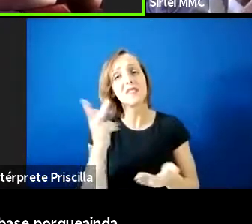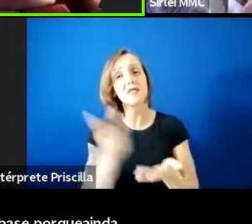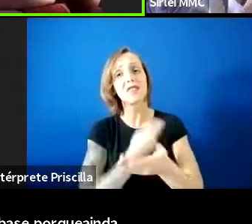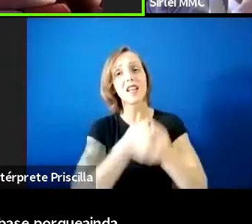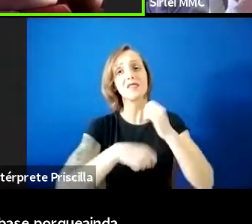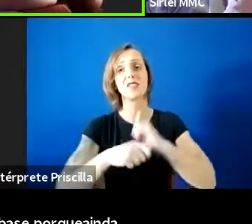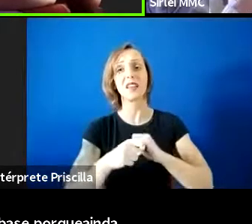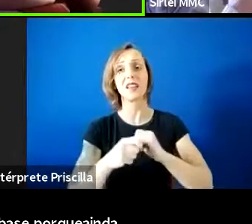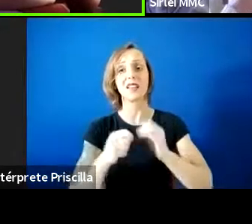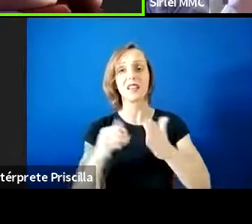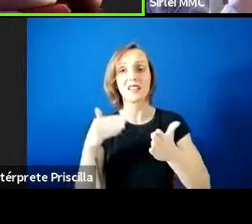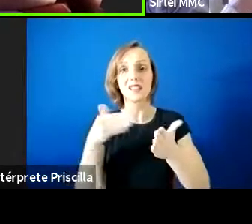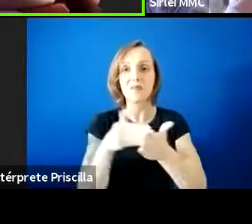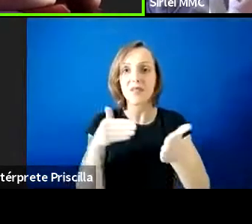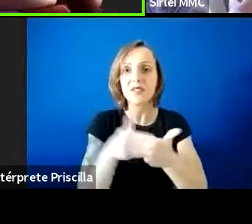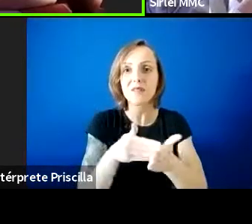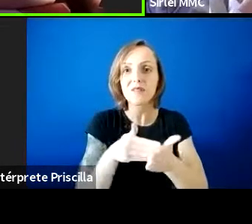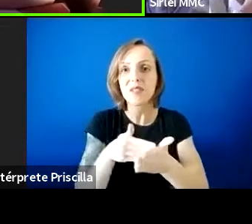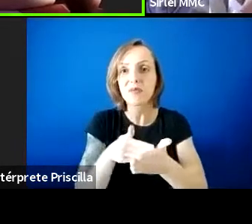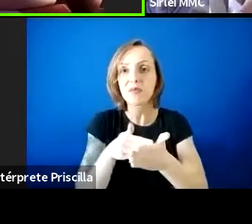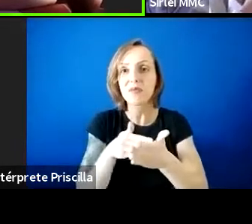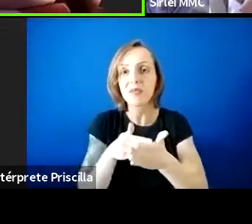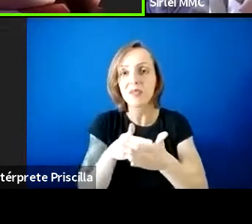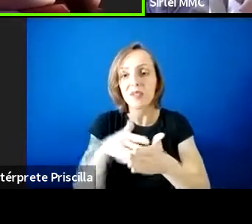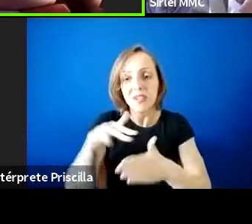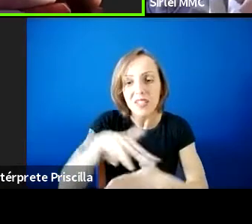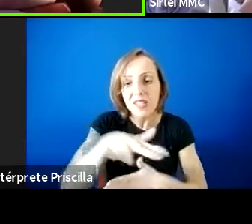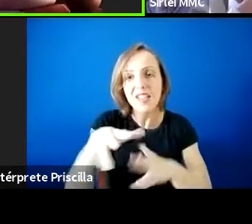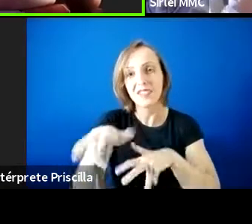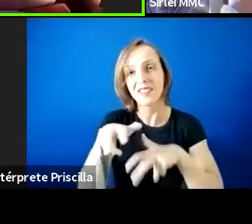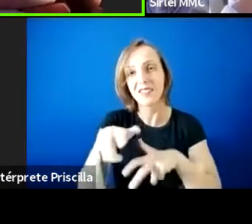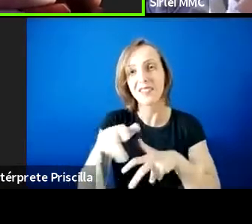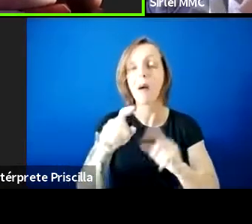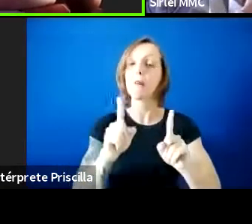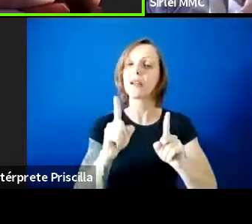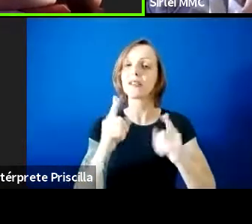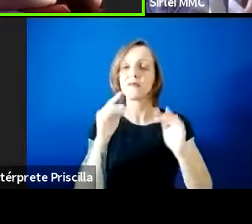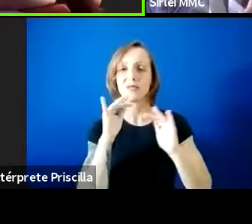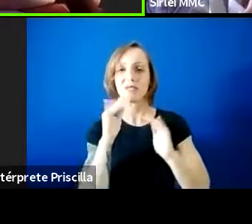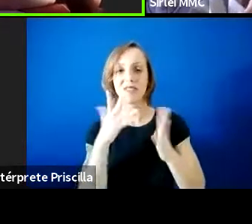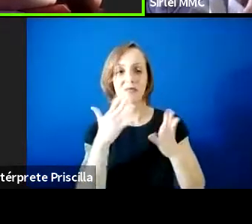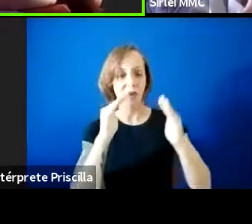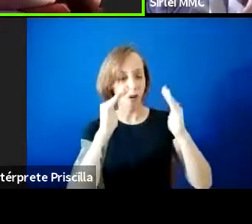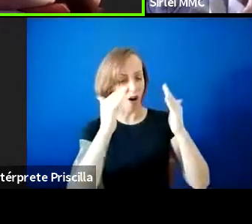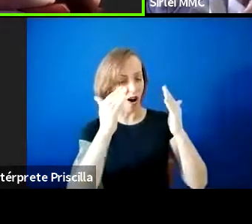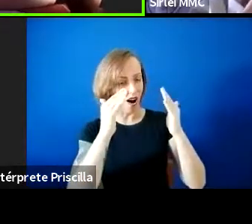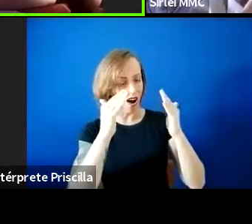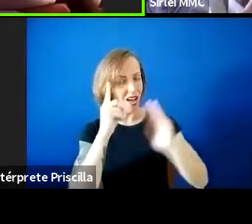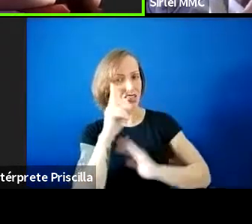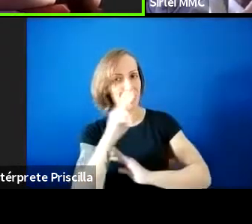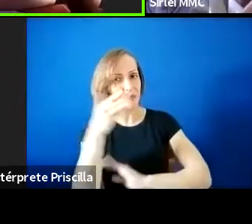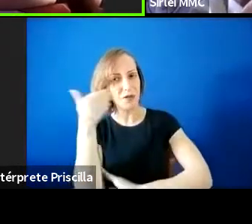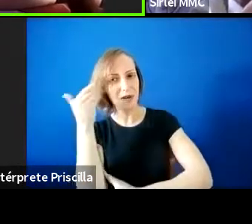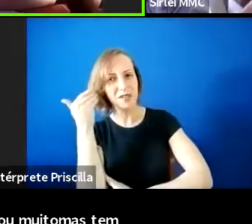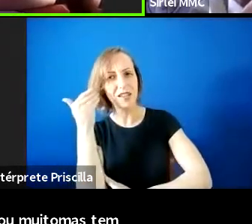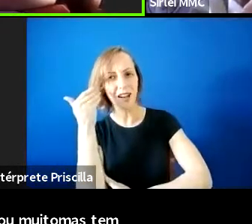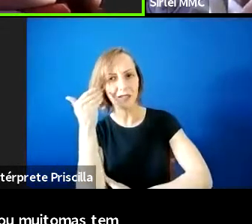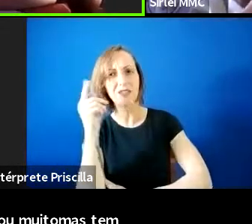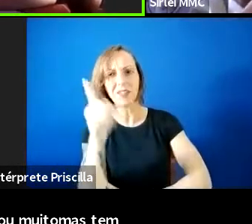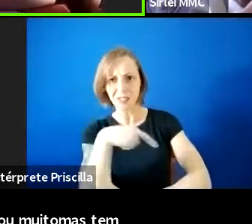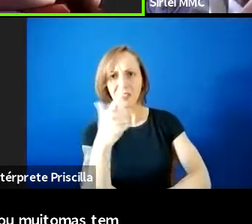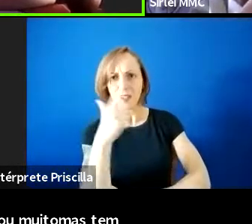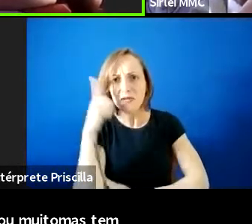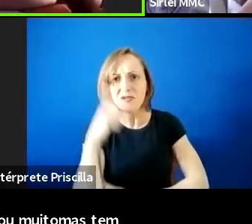vai analisar, a gente avançou muito, mas tem muito mais a avançar, tem muito mais a lugares a chegar. E